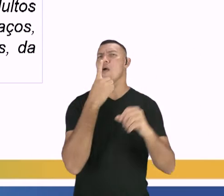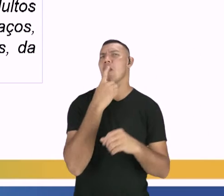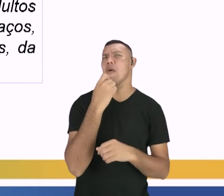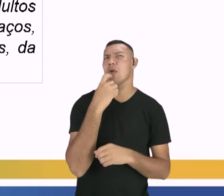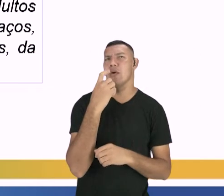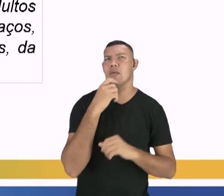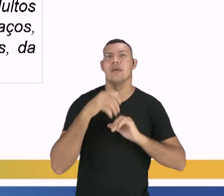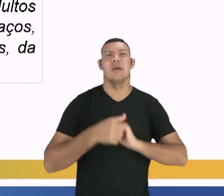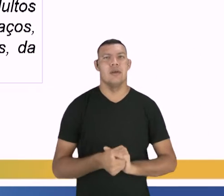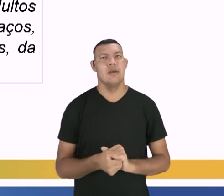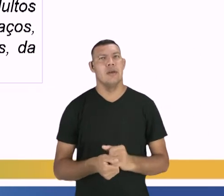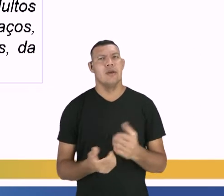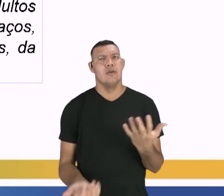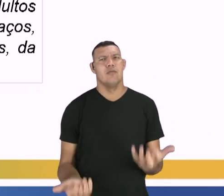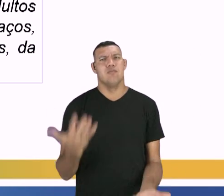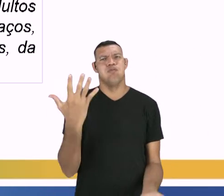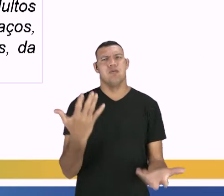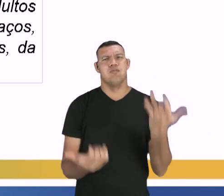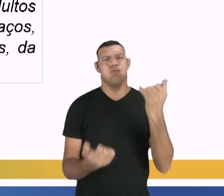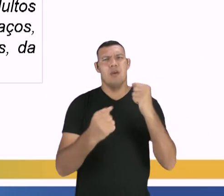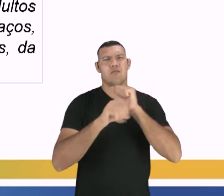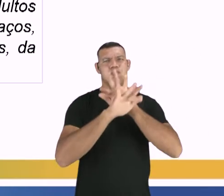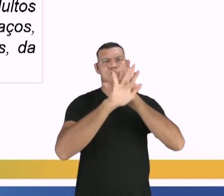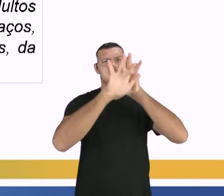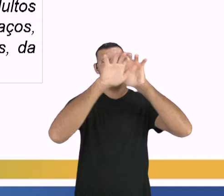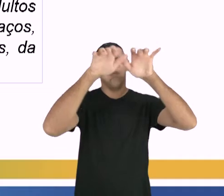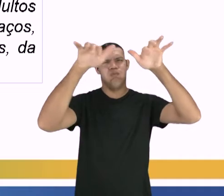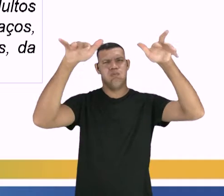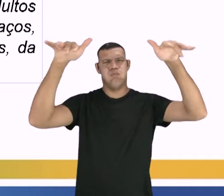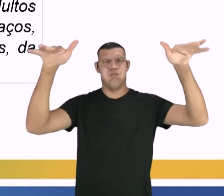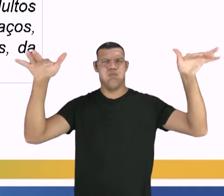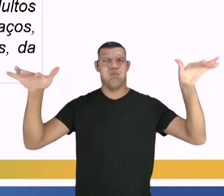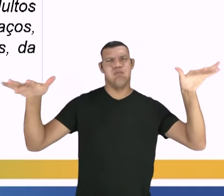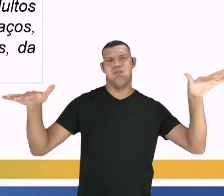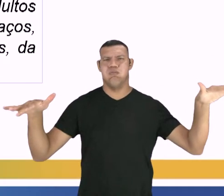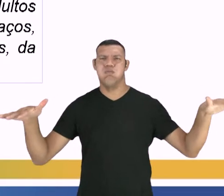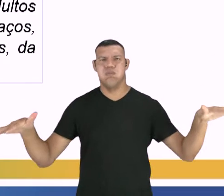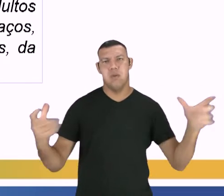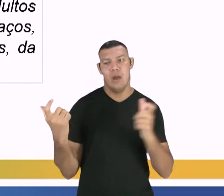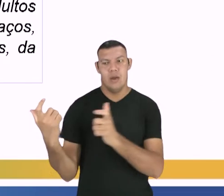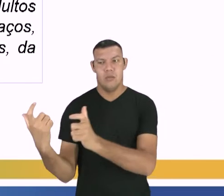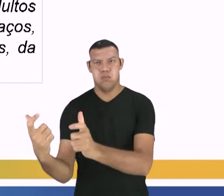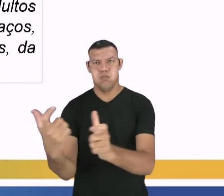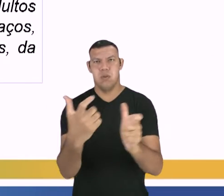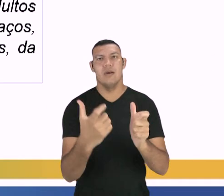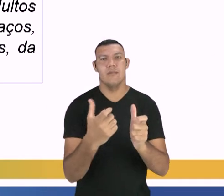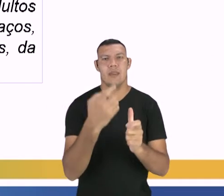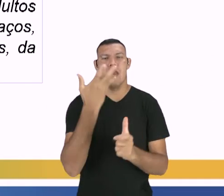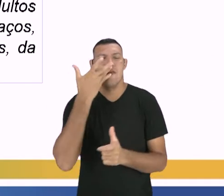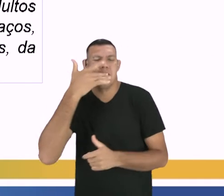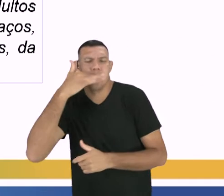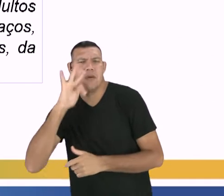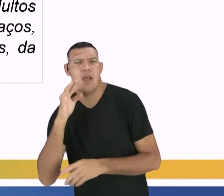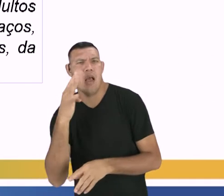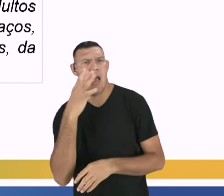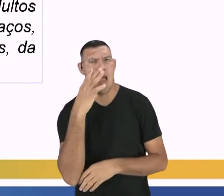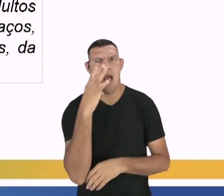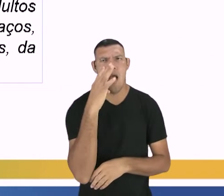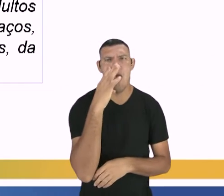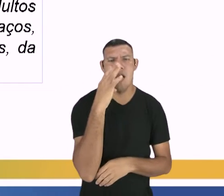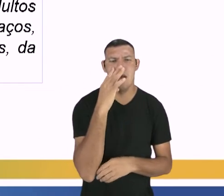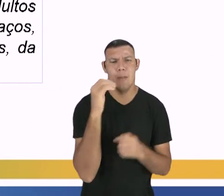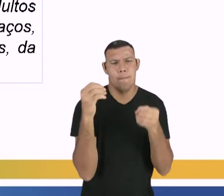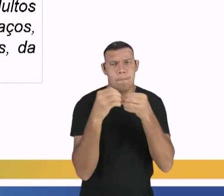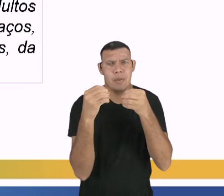chipas e labaredas pelo bairro todo. As crianças queriam ver o incêndio de